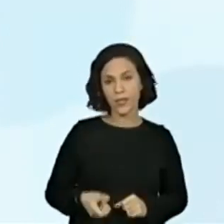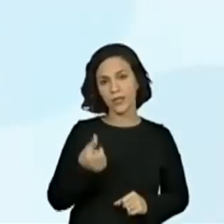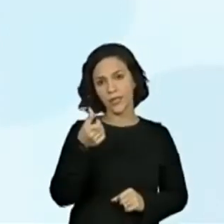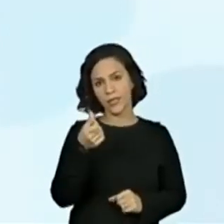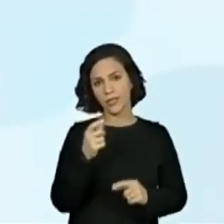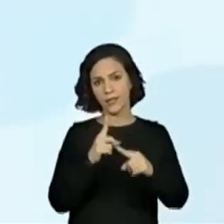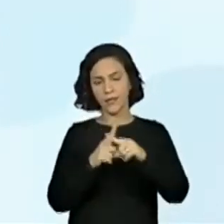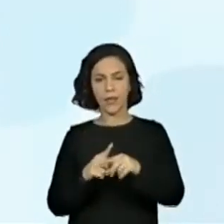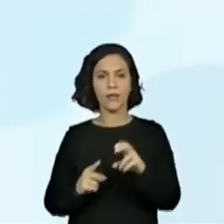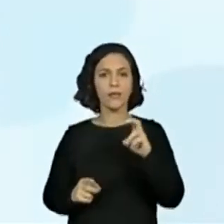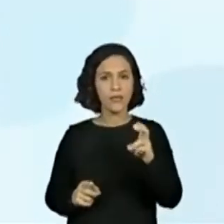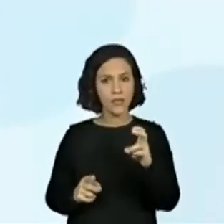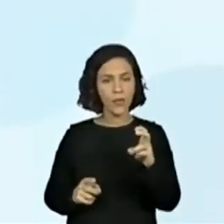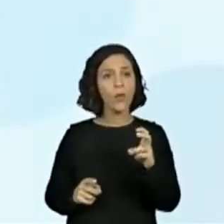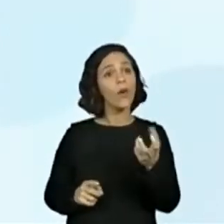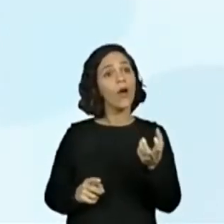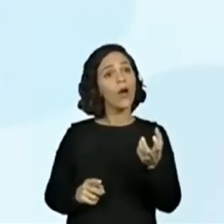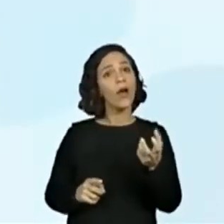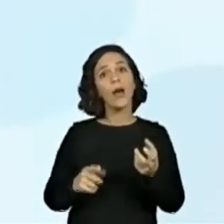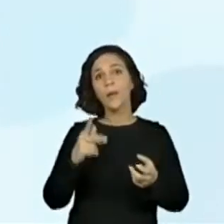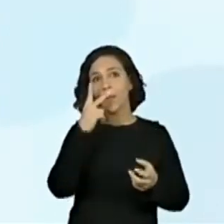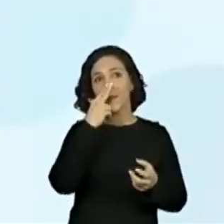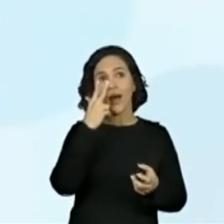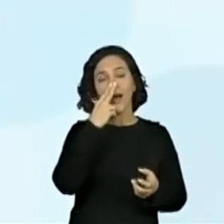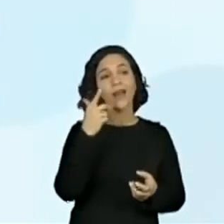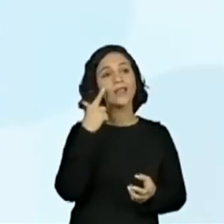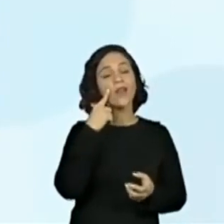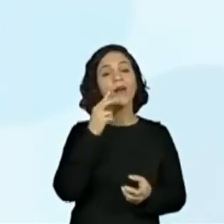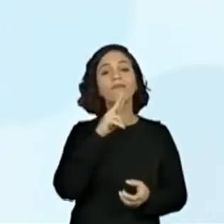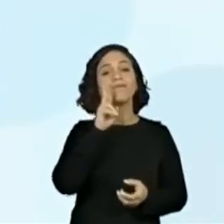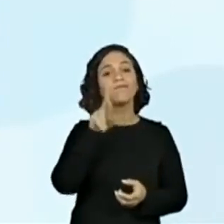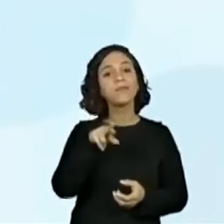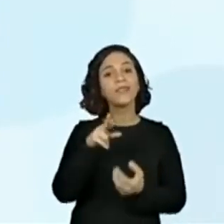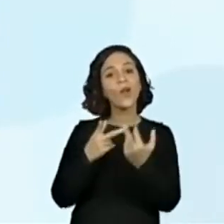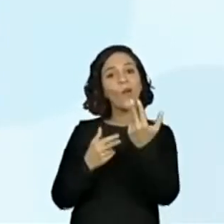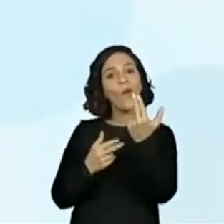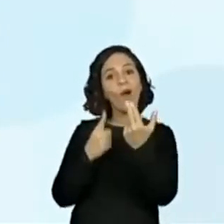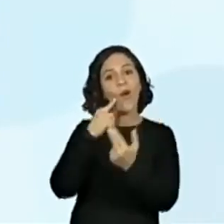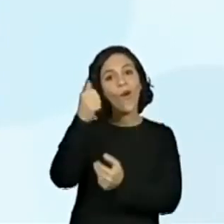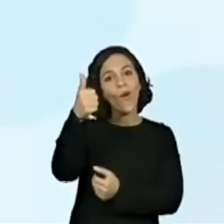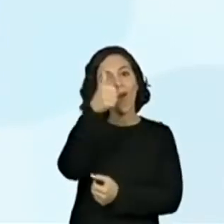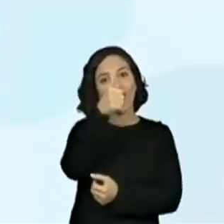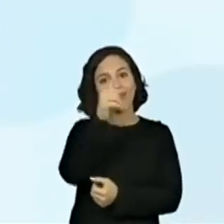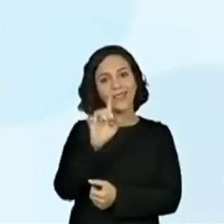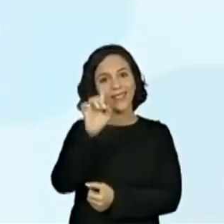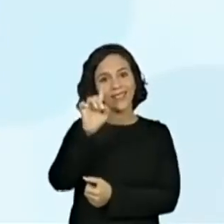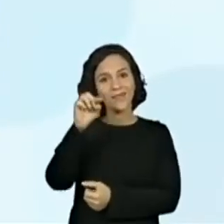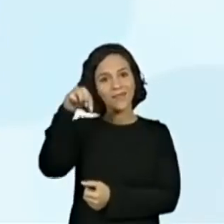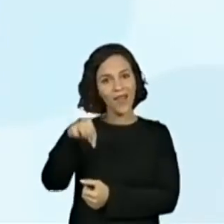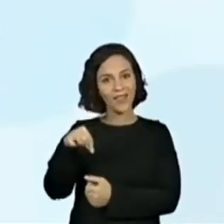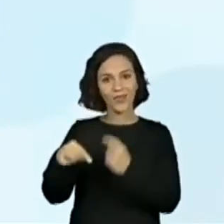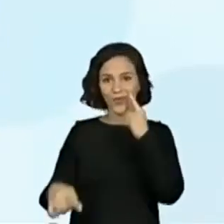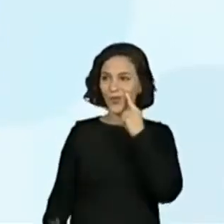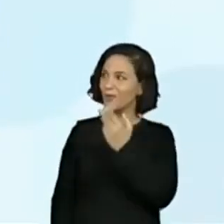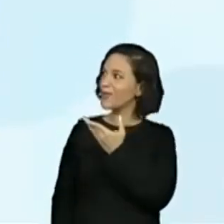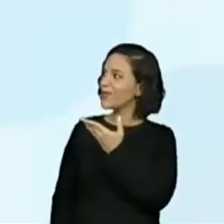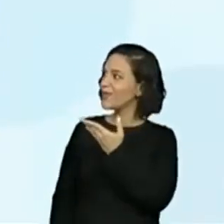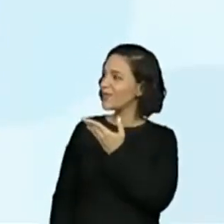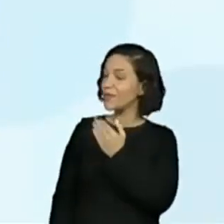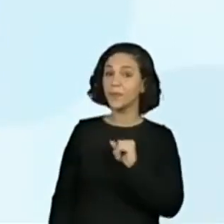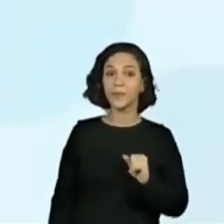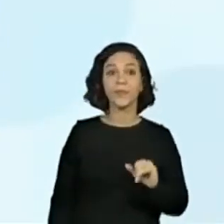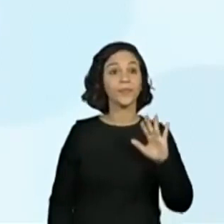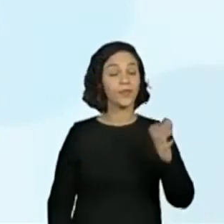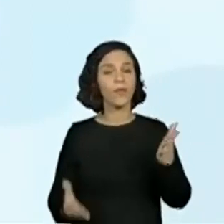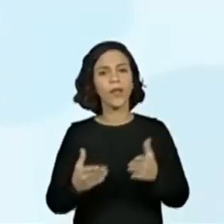são operações equivalentes. Elas têm ali o mesmo resultado. E 5 mais 3, quanto dá?